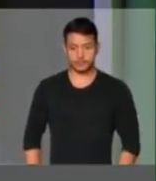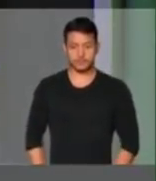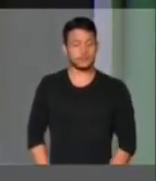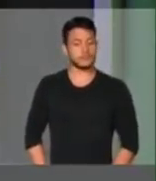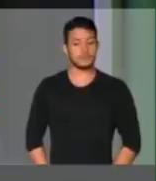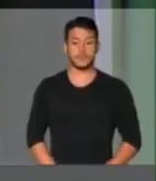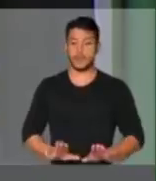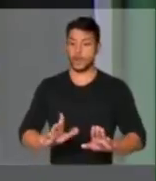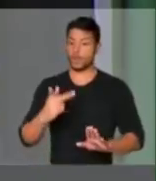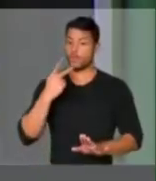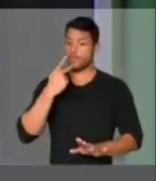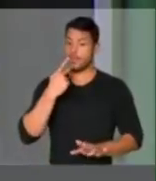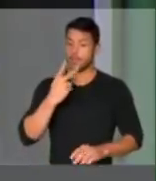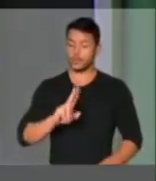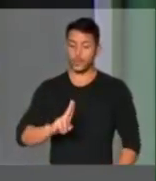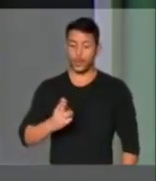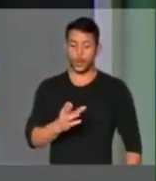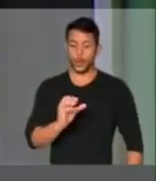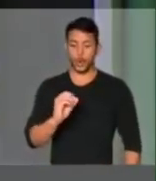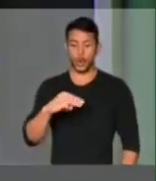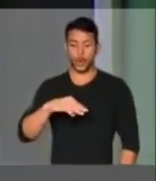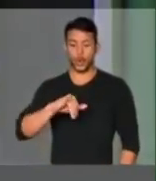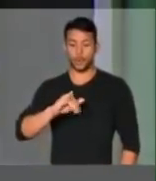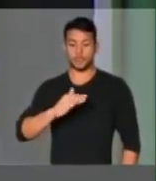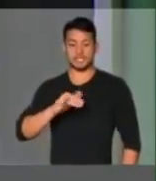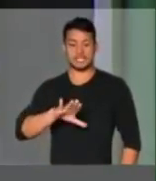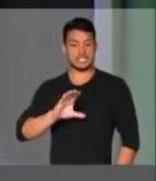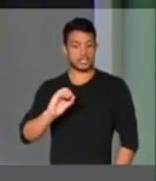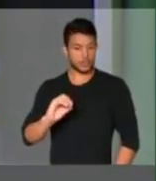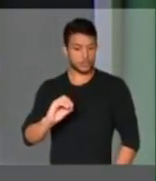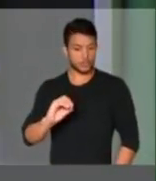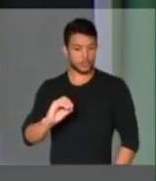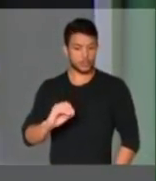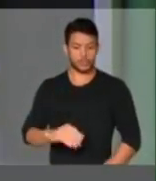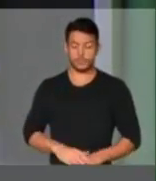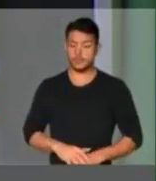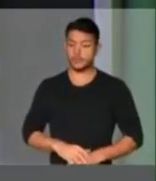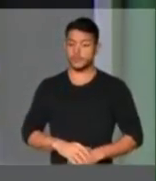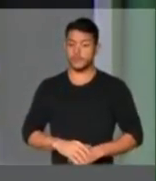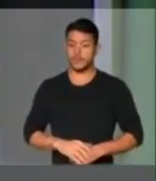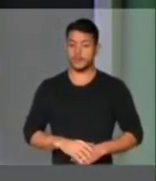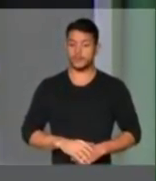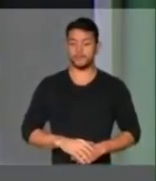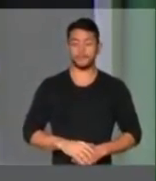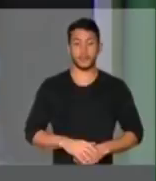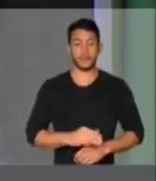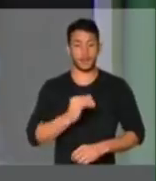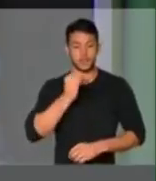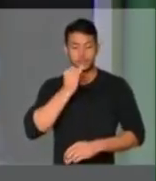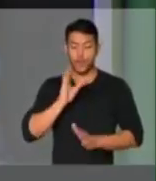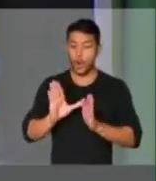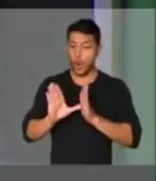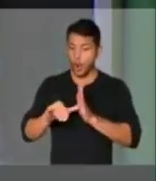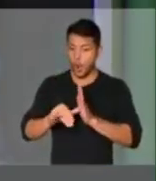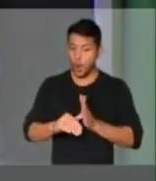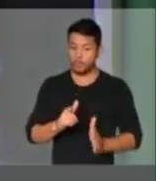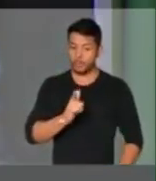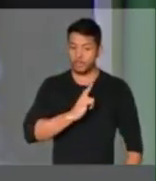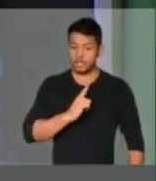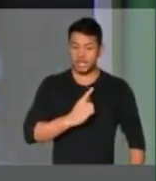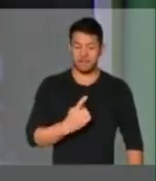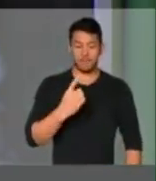falar dos homicídios, porque a gente também tem os roubos. 1 milhão 750 mil roubos em 2017, sendo